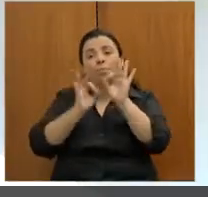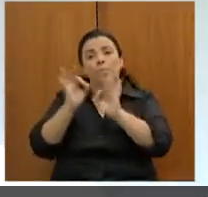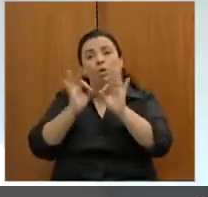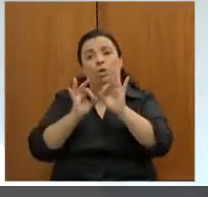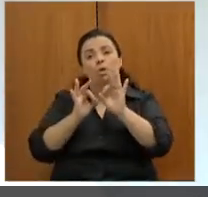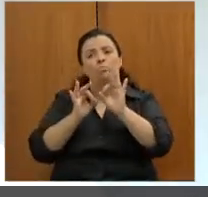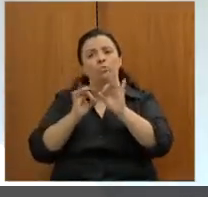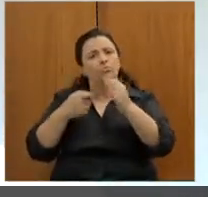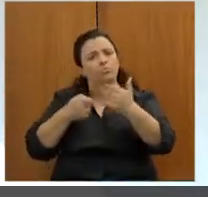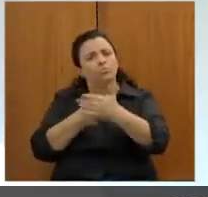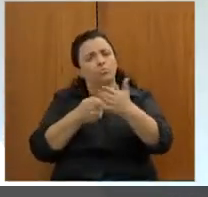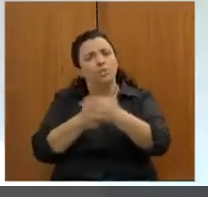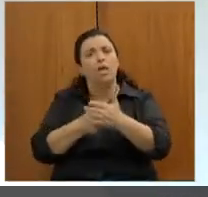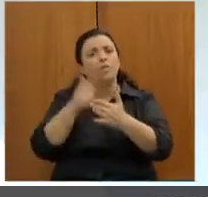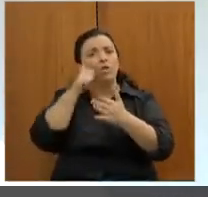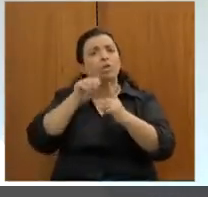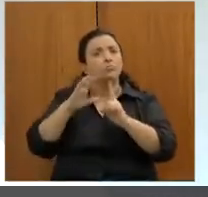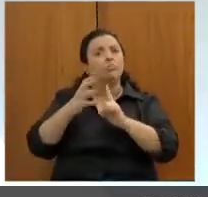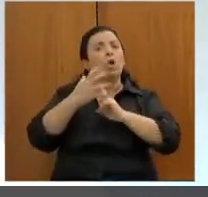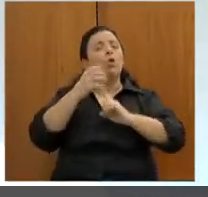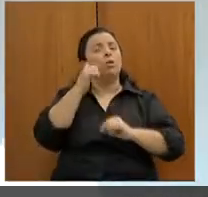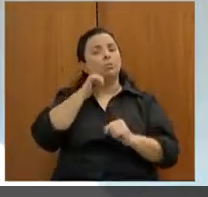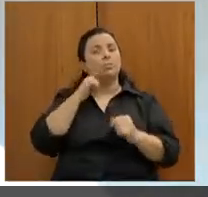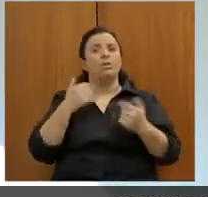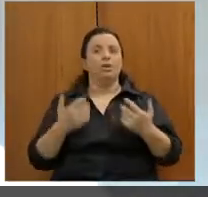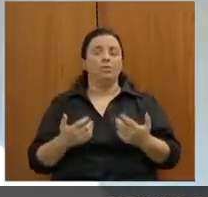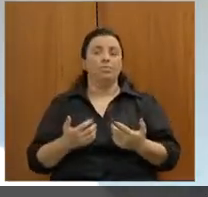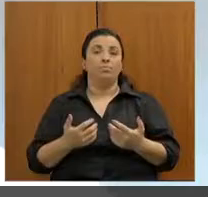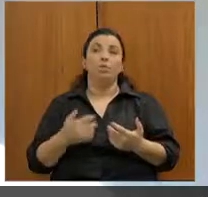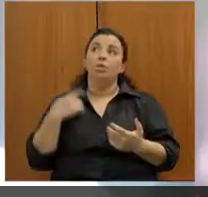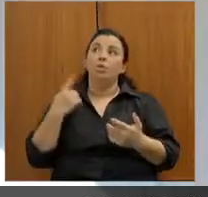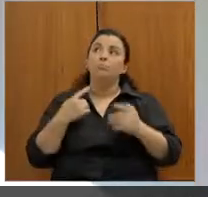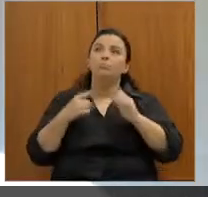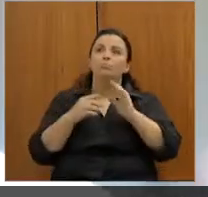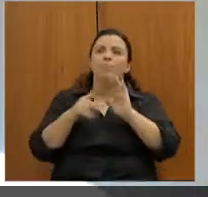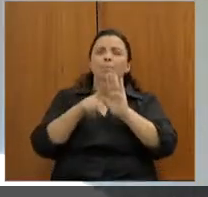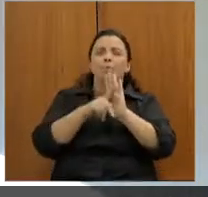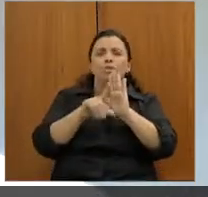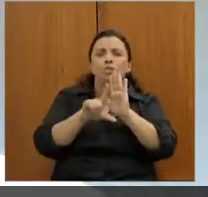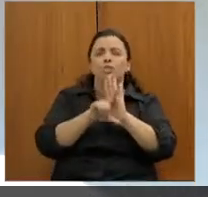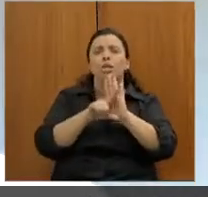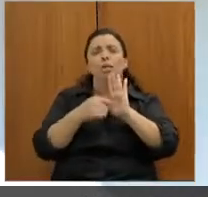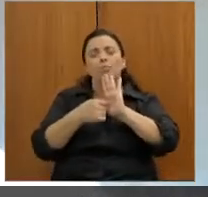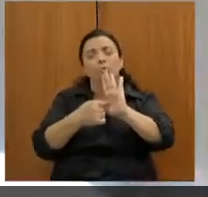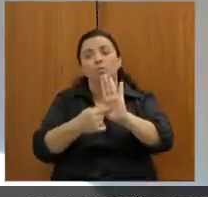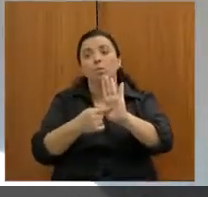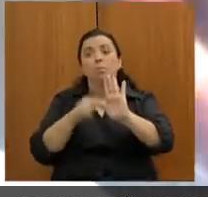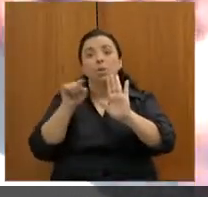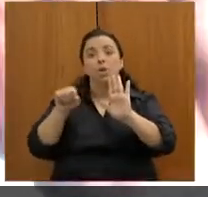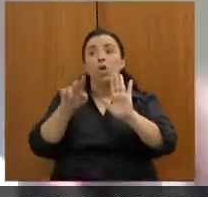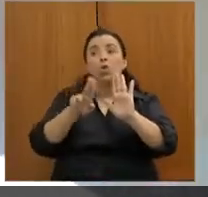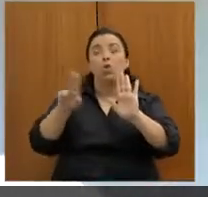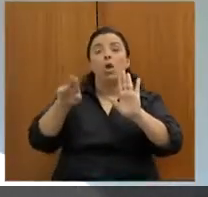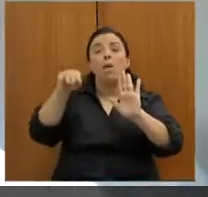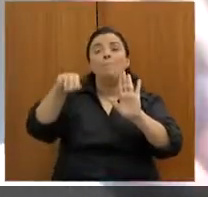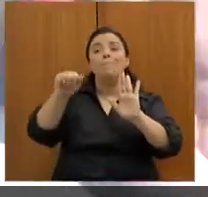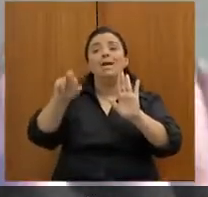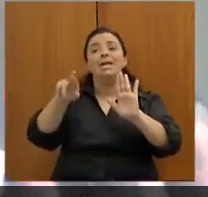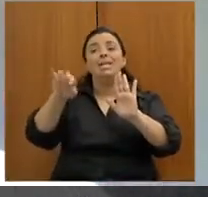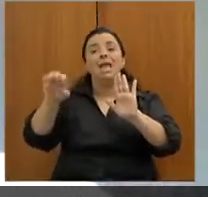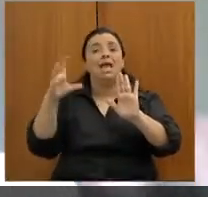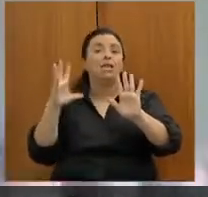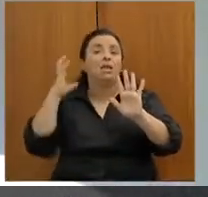departamento do Estado o apresentando os projetos para colocar o número de Marielle Franco como o dia